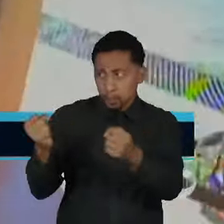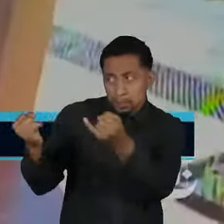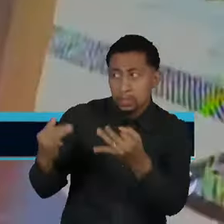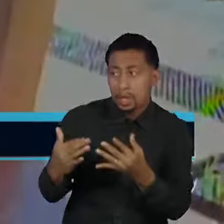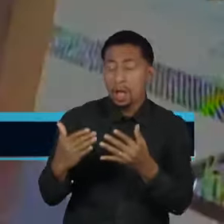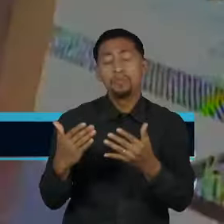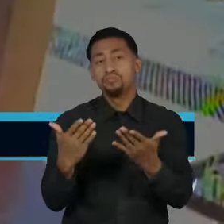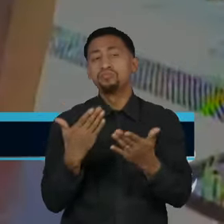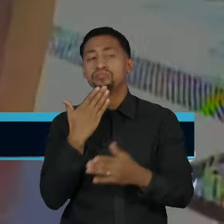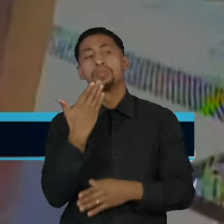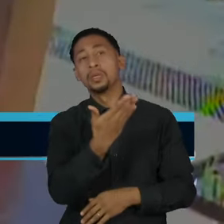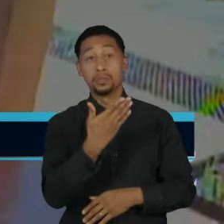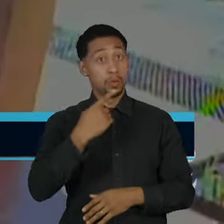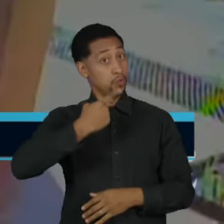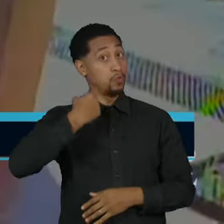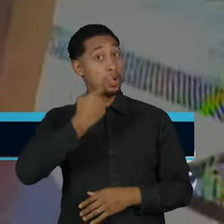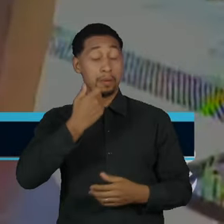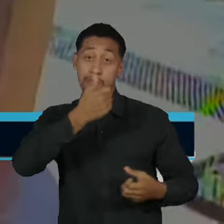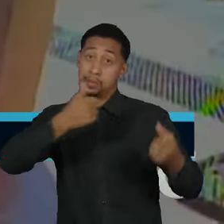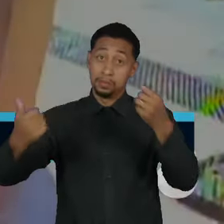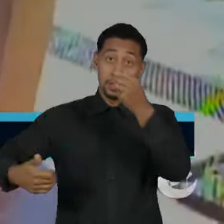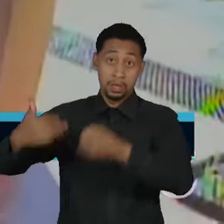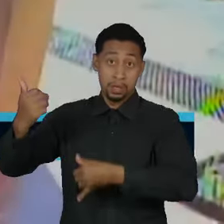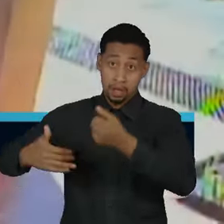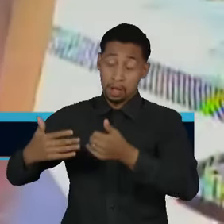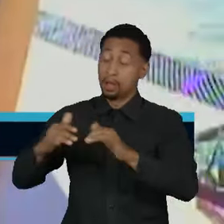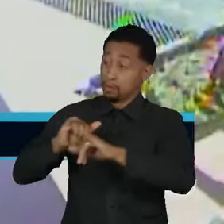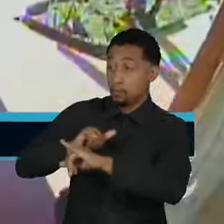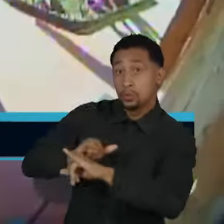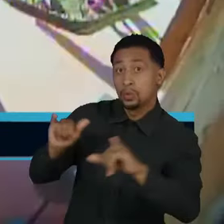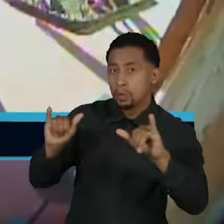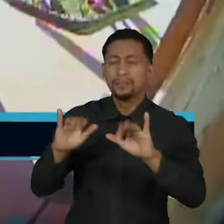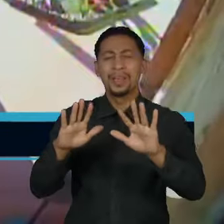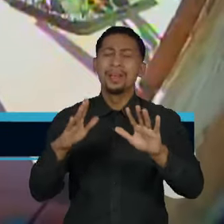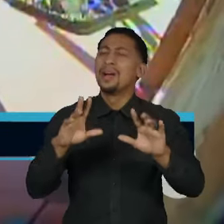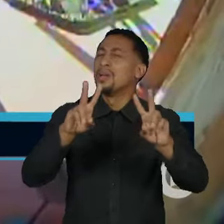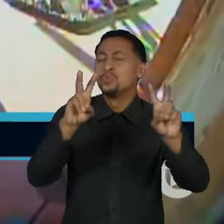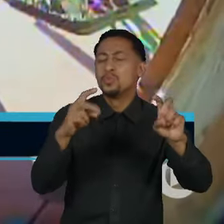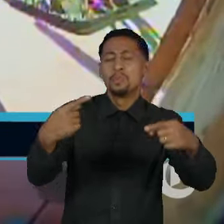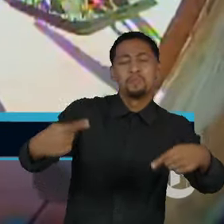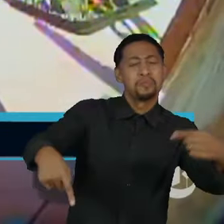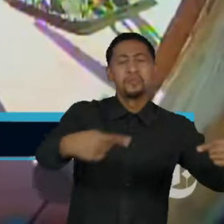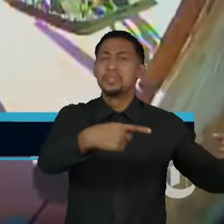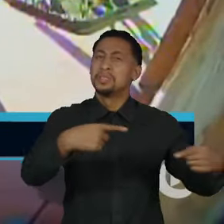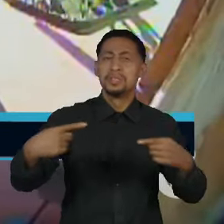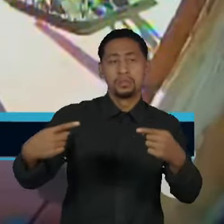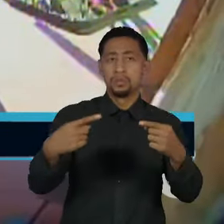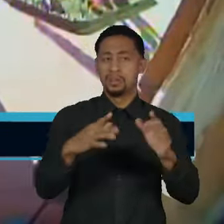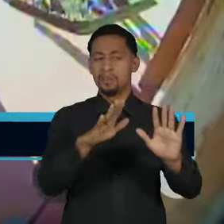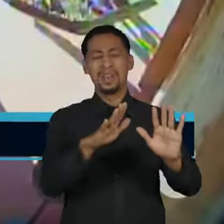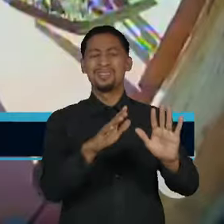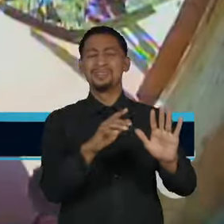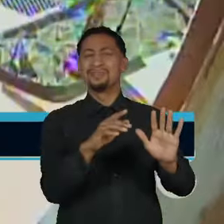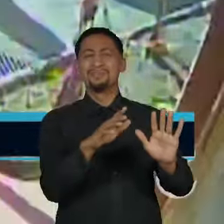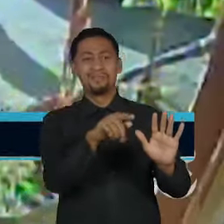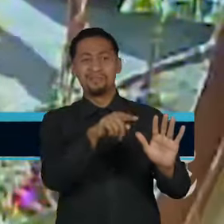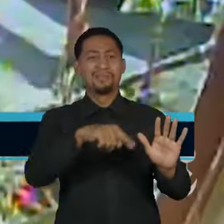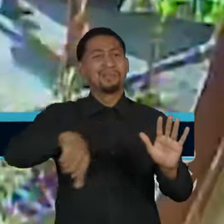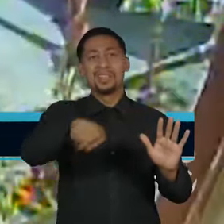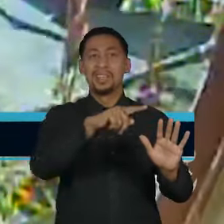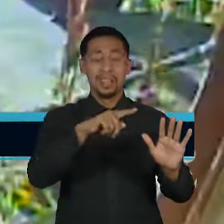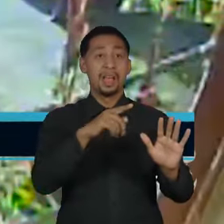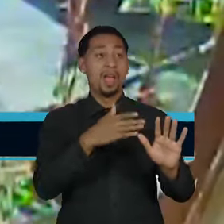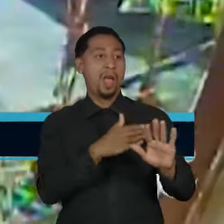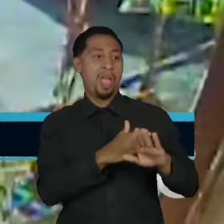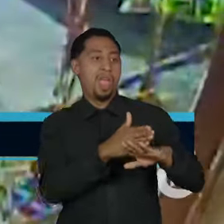quarta-feira, os advogados do ex-presidente afirmaram que a estadia foi para discutir temas políticos e classificaram como ilógica a sugestão de que a